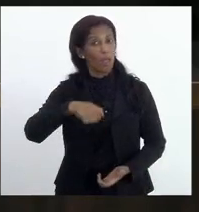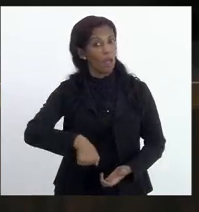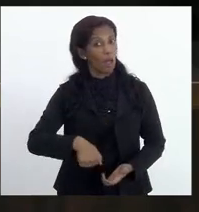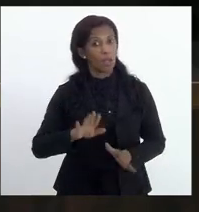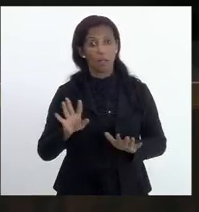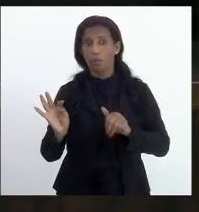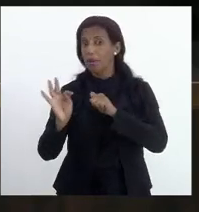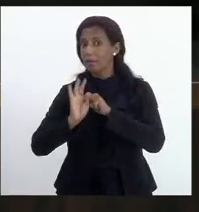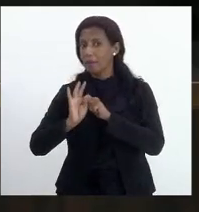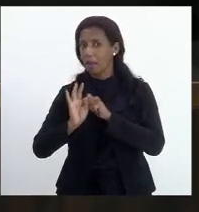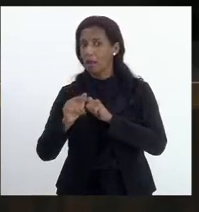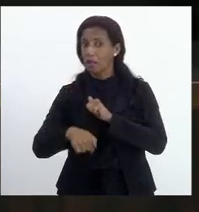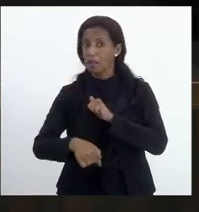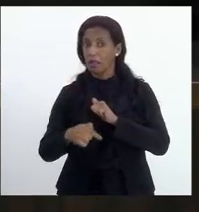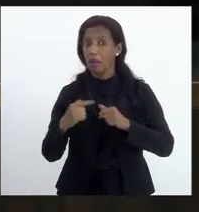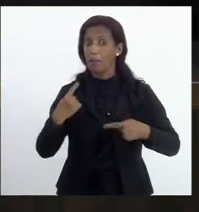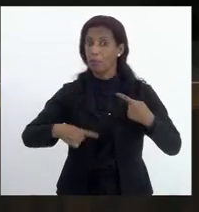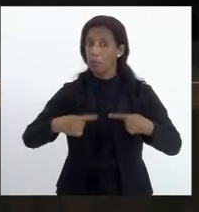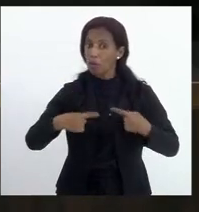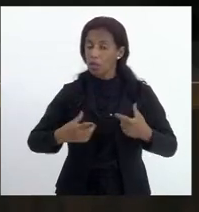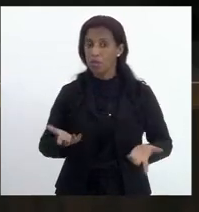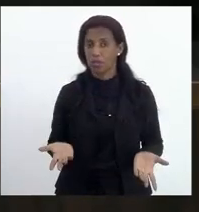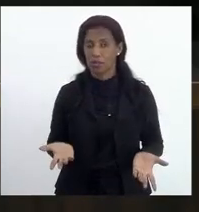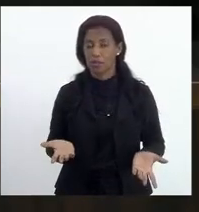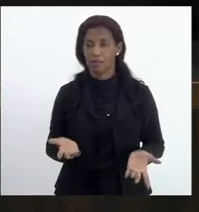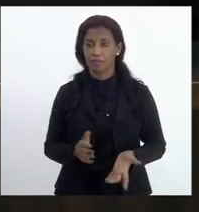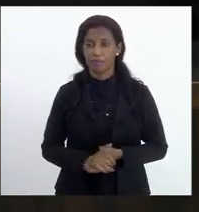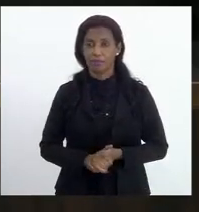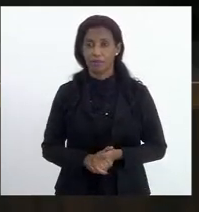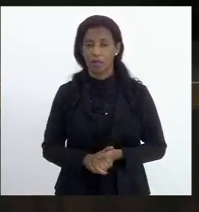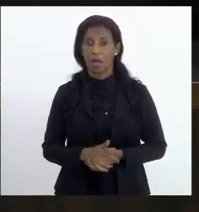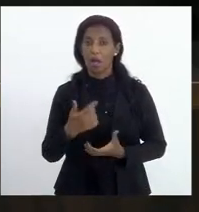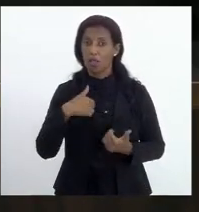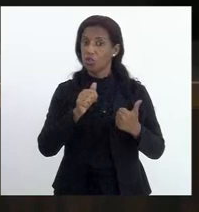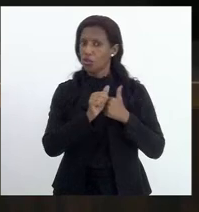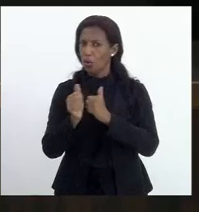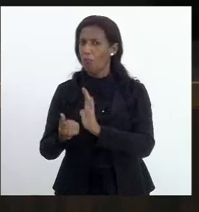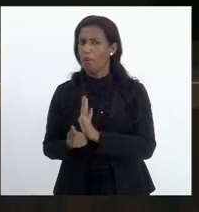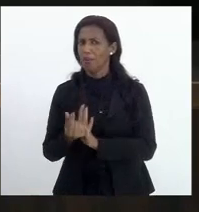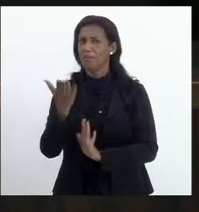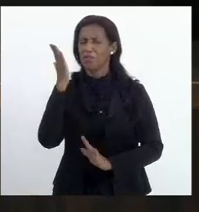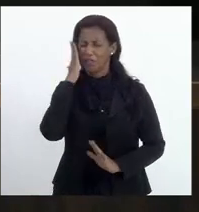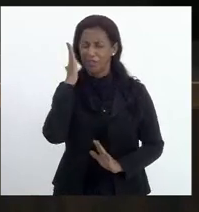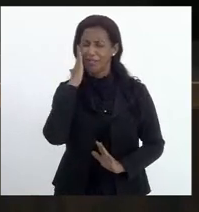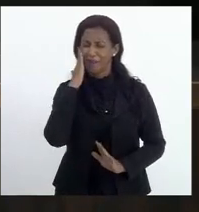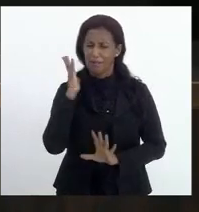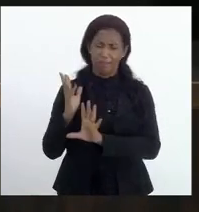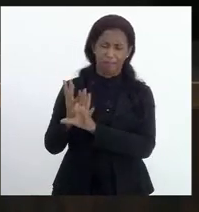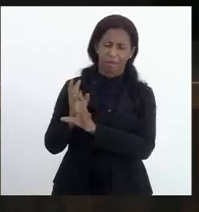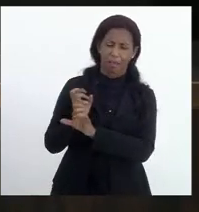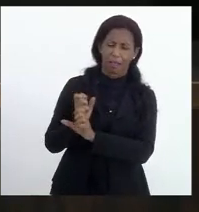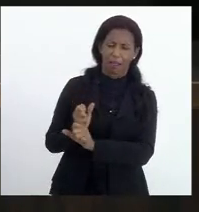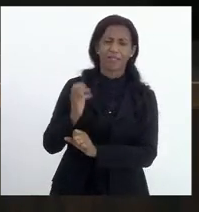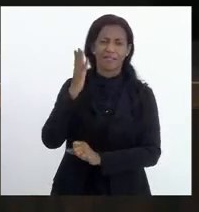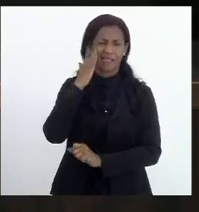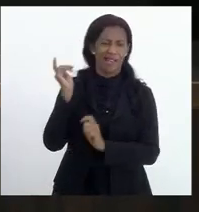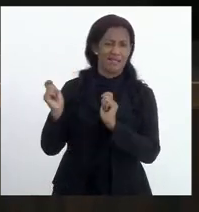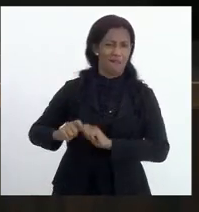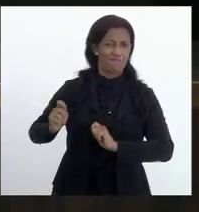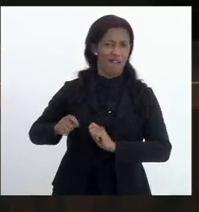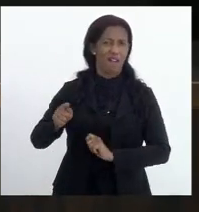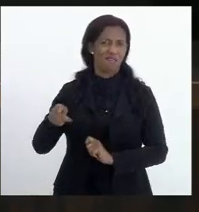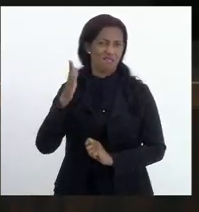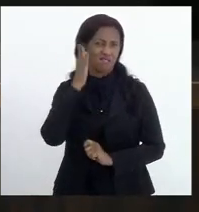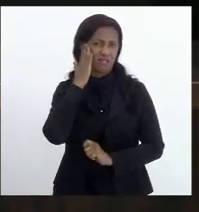mais técnica, é questão política, porque, tecnicamente, a gente acompanha o orçamento, já sabe, já sabemos que tem condição.